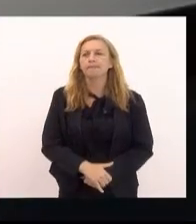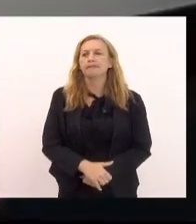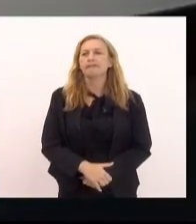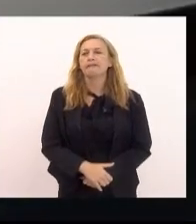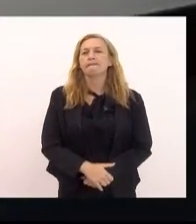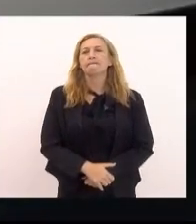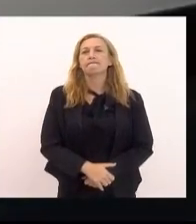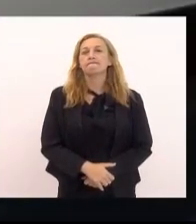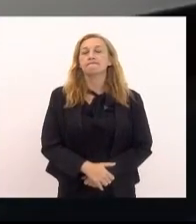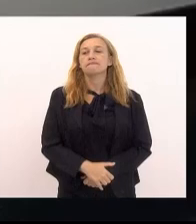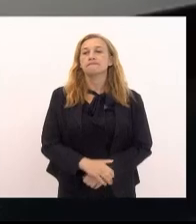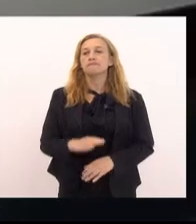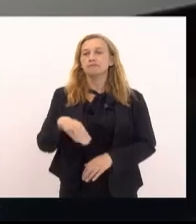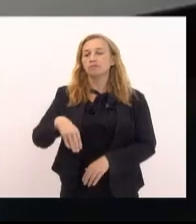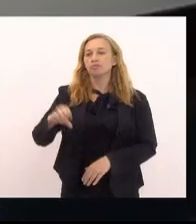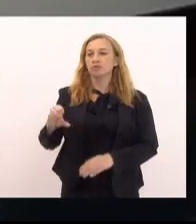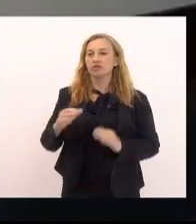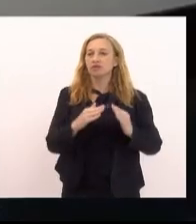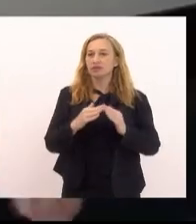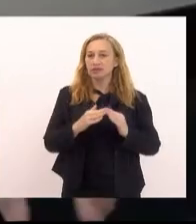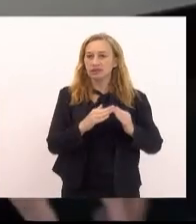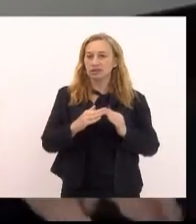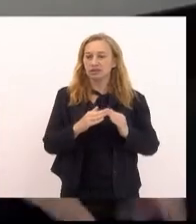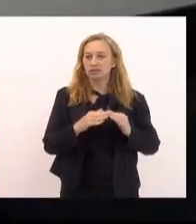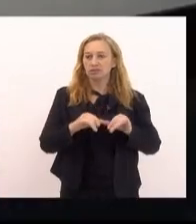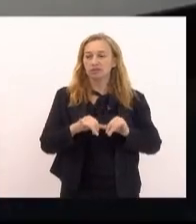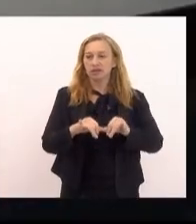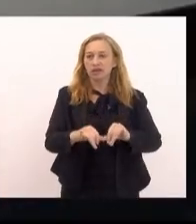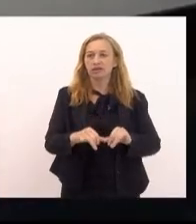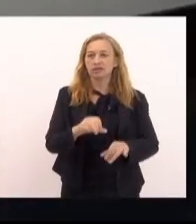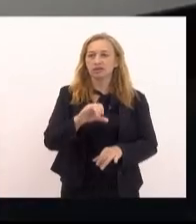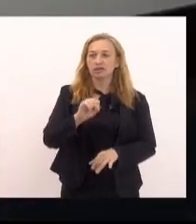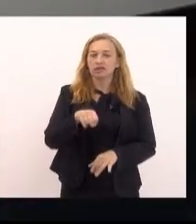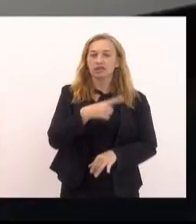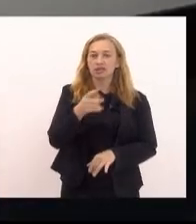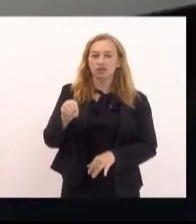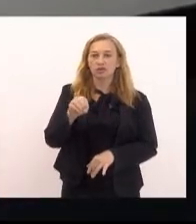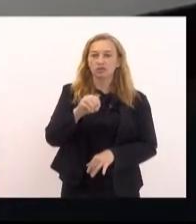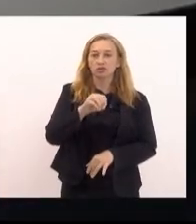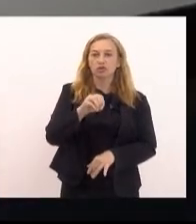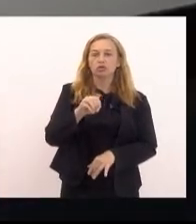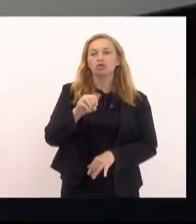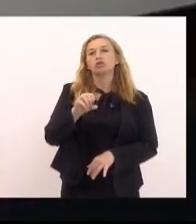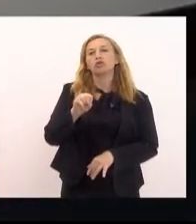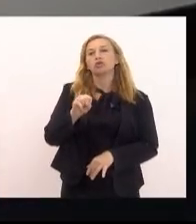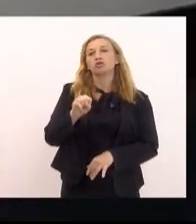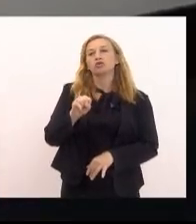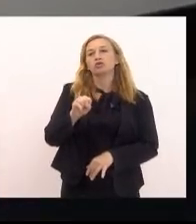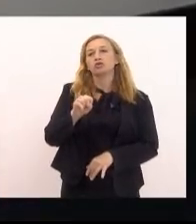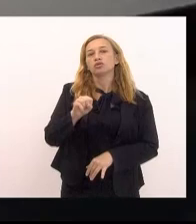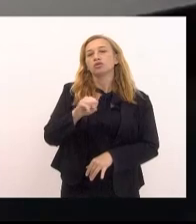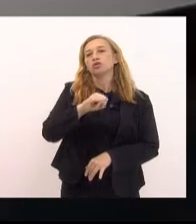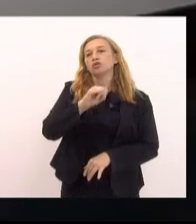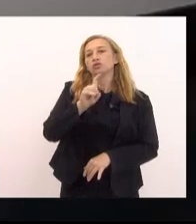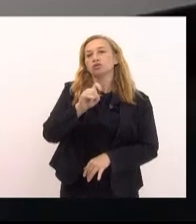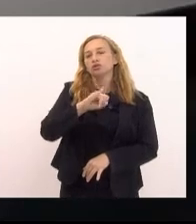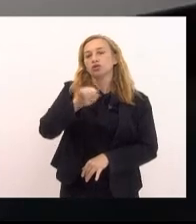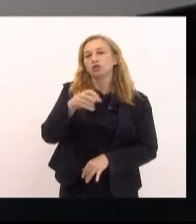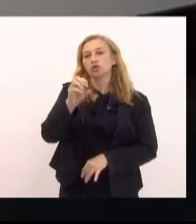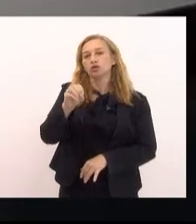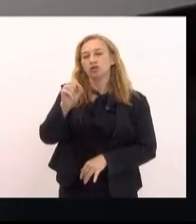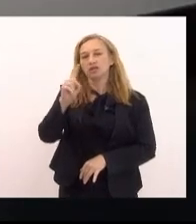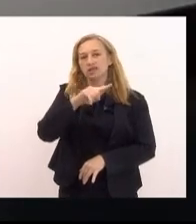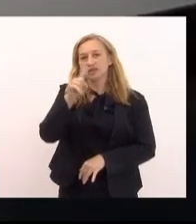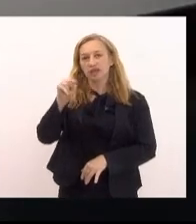né? O MIC é vizinho ali do Mercado de São José. Então, assim, eu quero dizer que é um espaço consolidado,